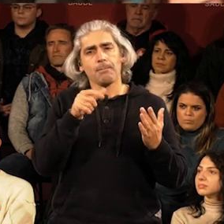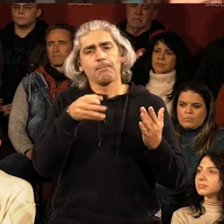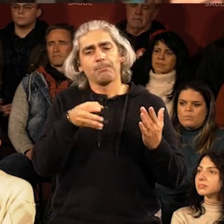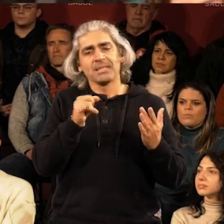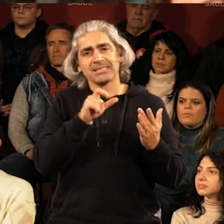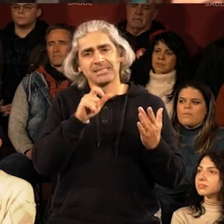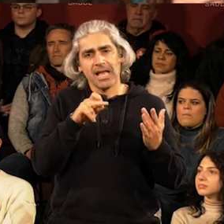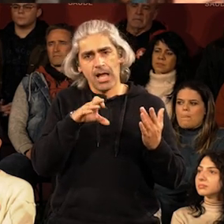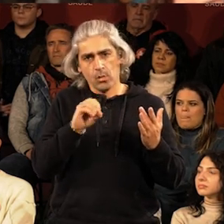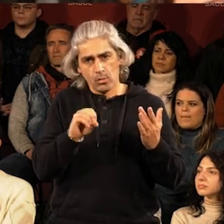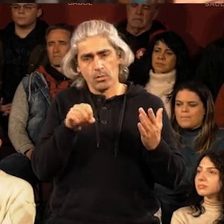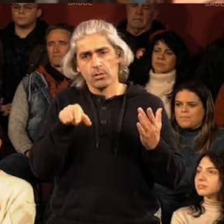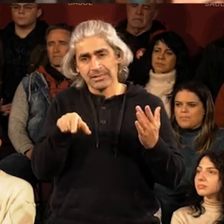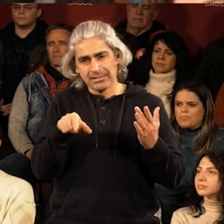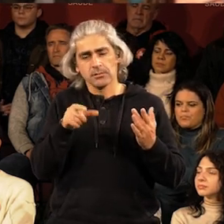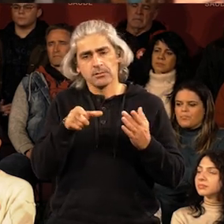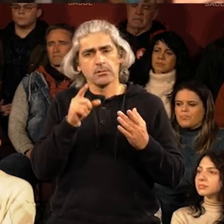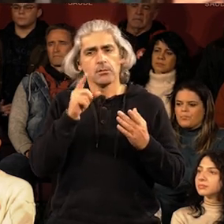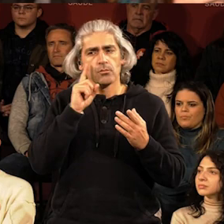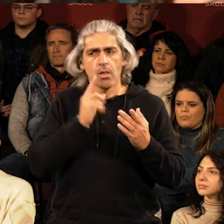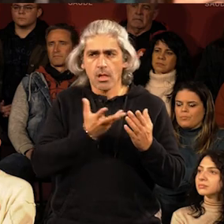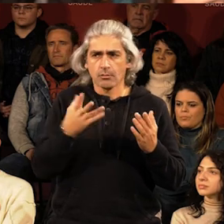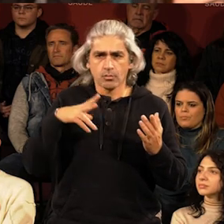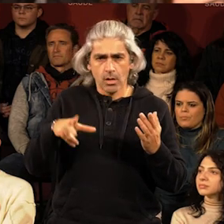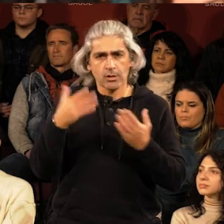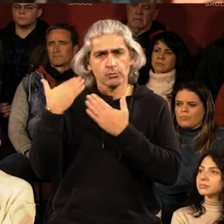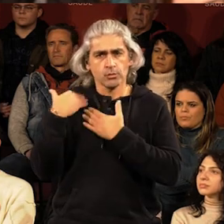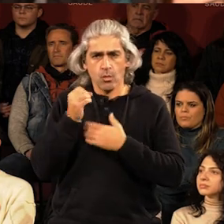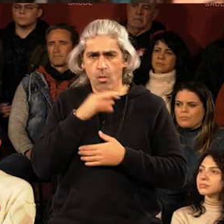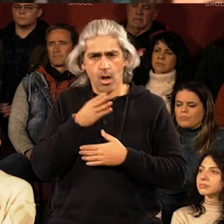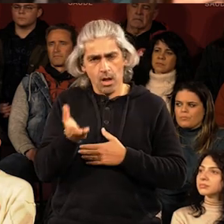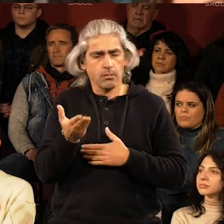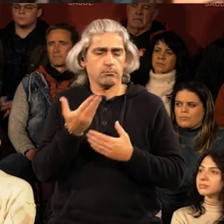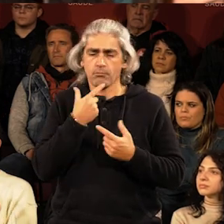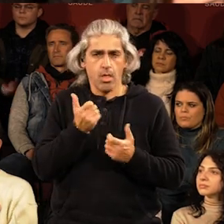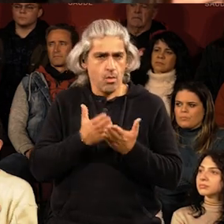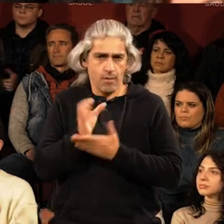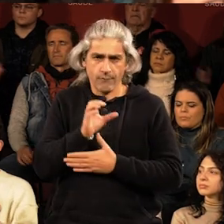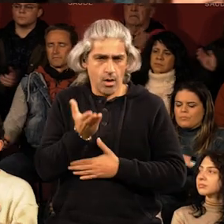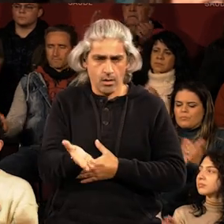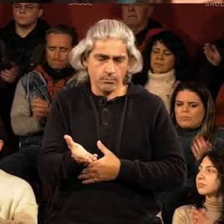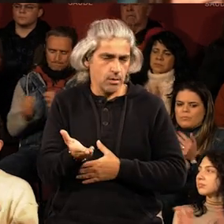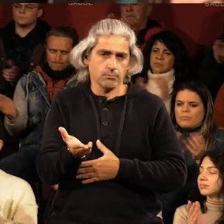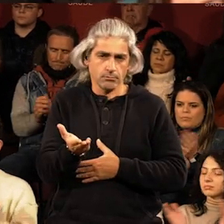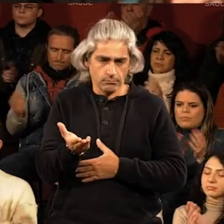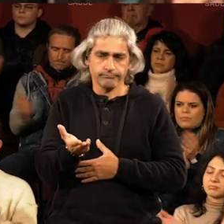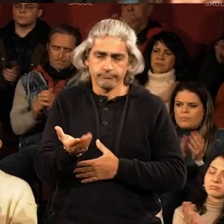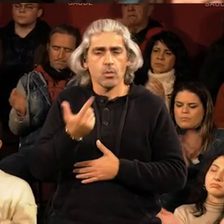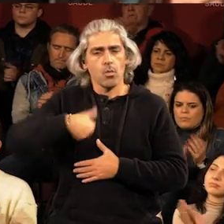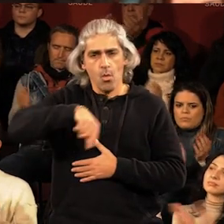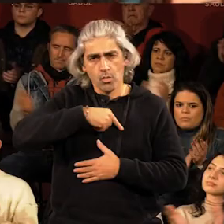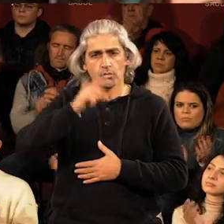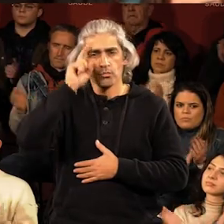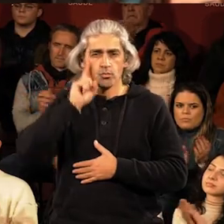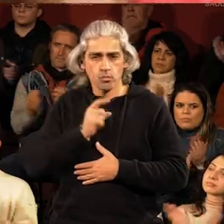mulheres deste país e que essa irresponsabilidade tem de acabar nós